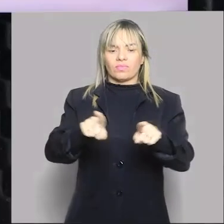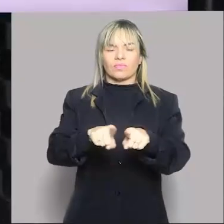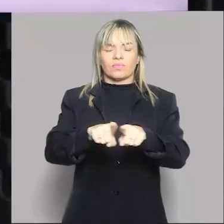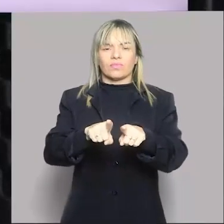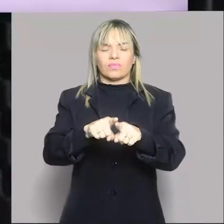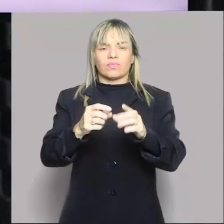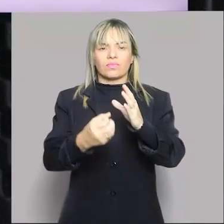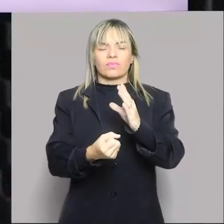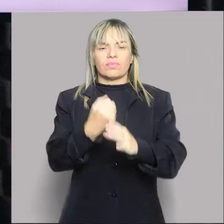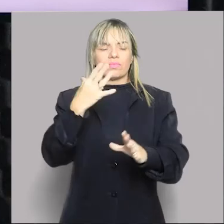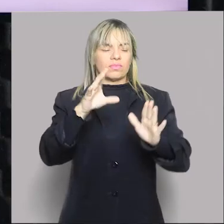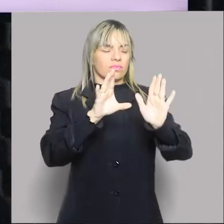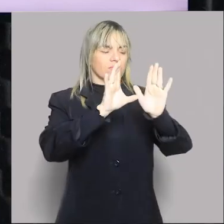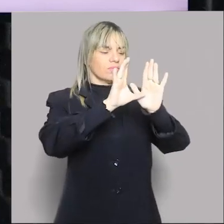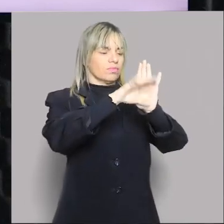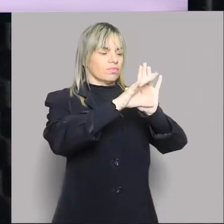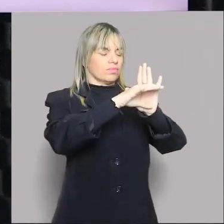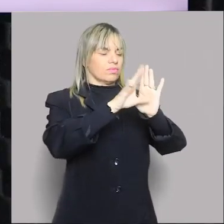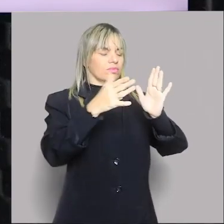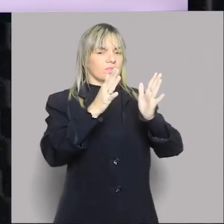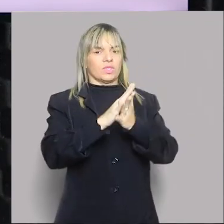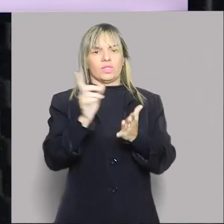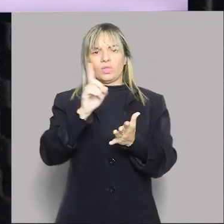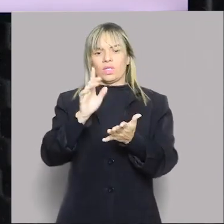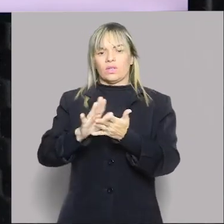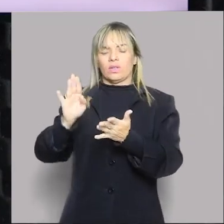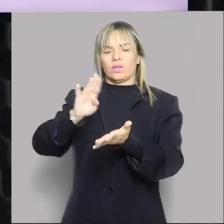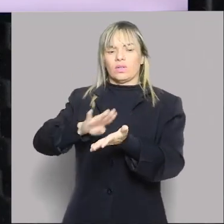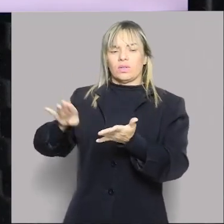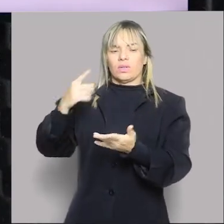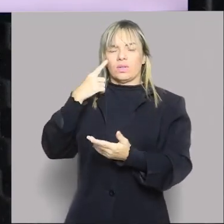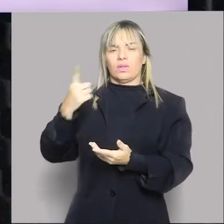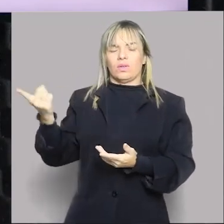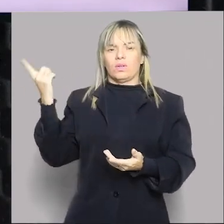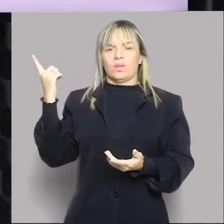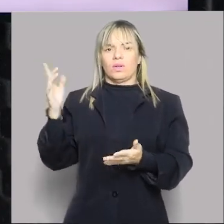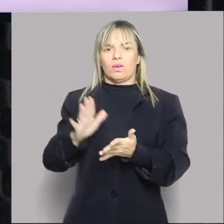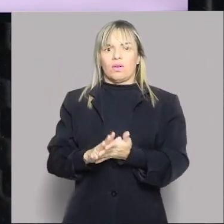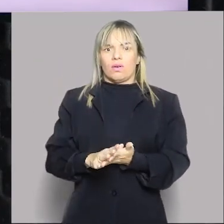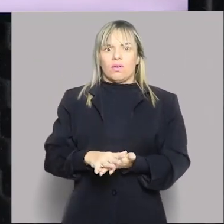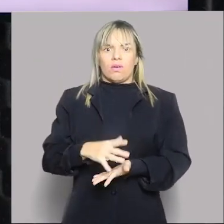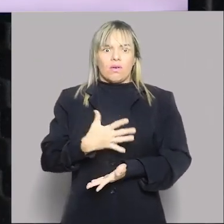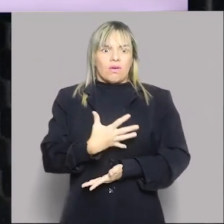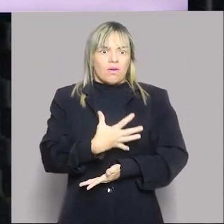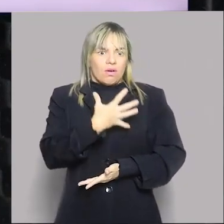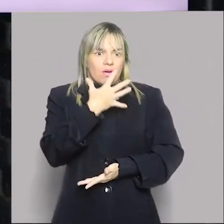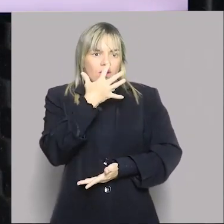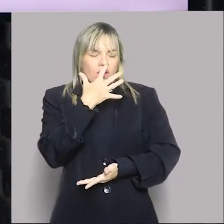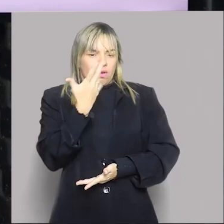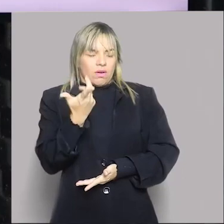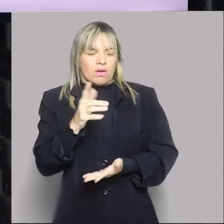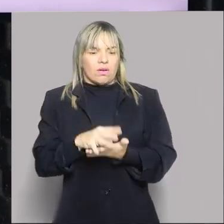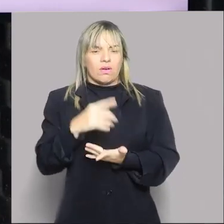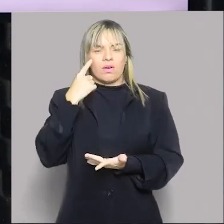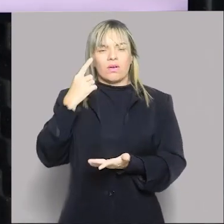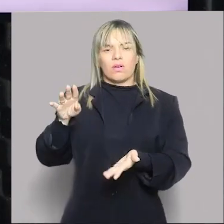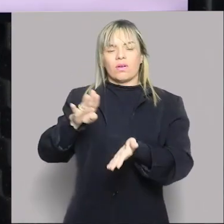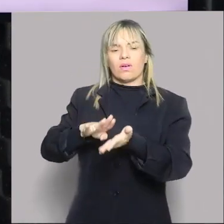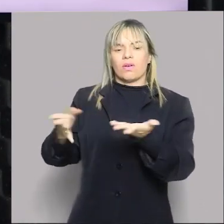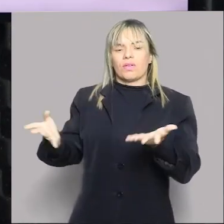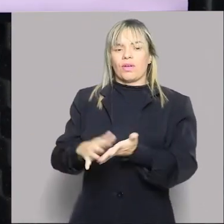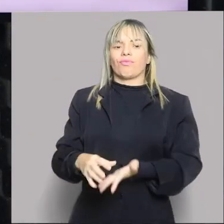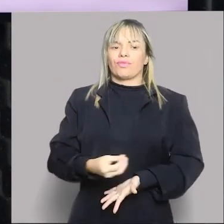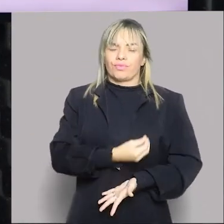você criar o conceito disso aqui, não dá para fugir disso. E aí todo mundo toma uma surpresa. Vamos tirar essas manifestações que eu falei da vida